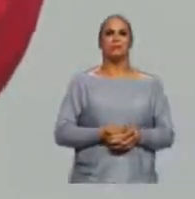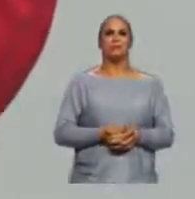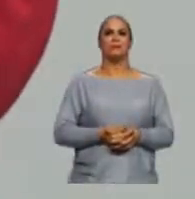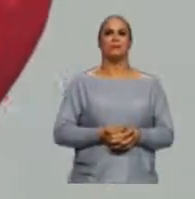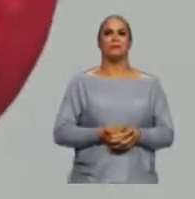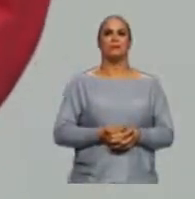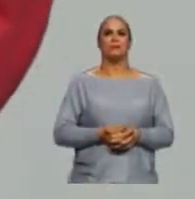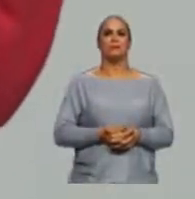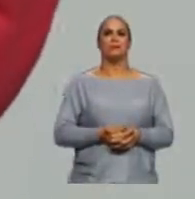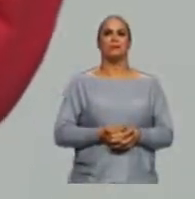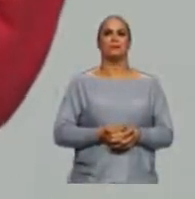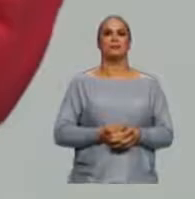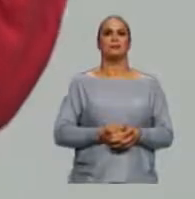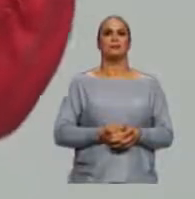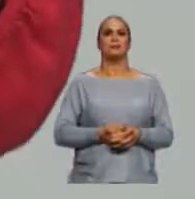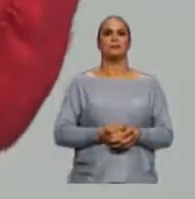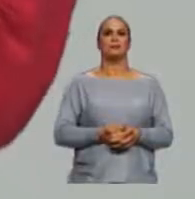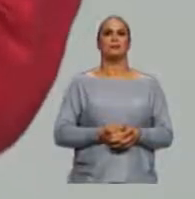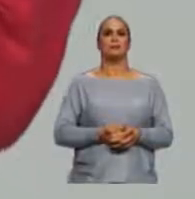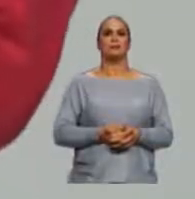E vamos